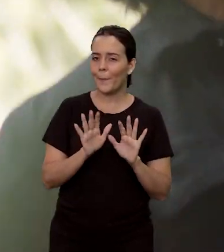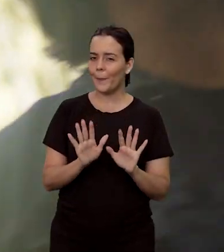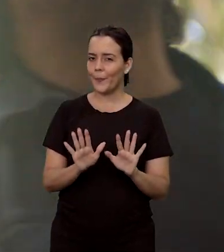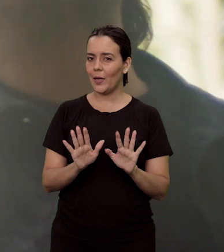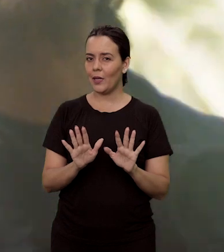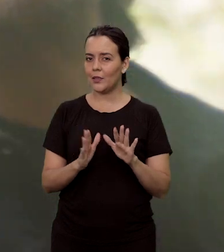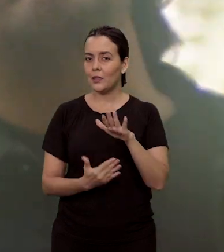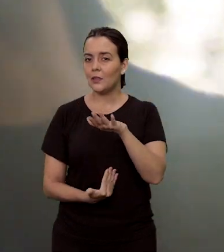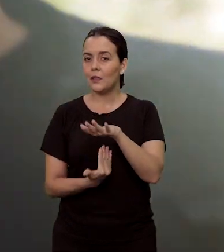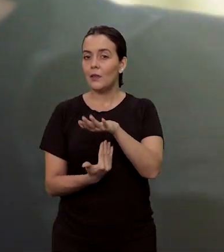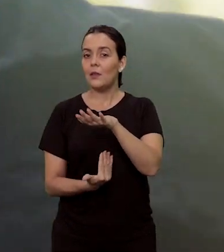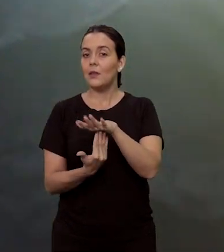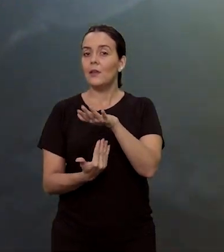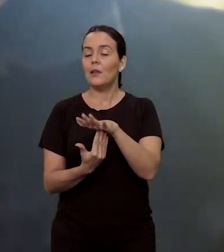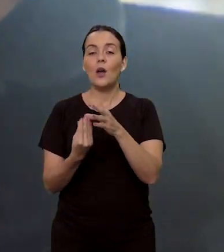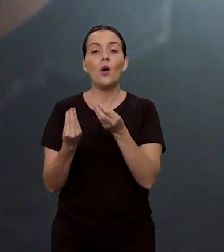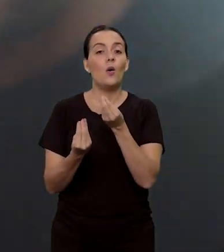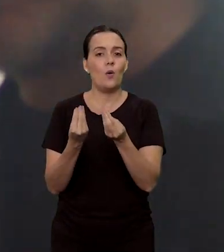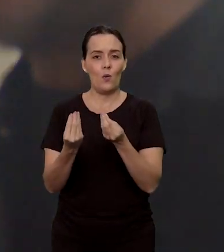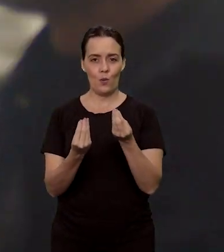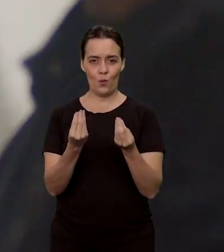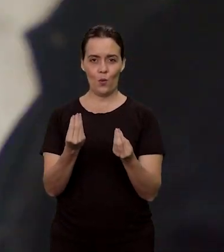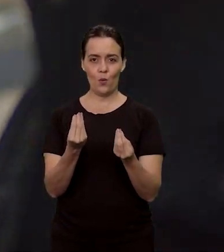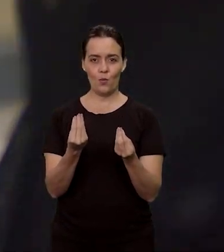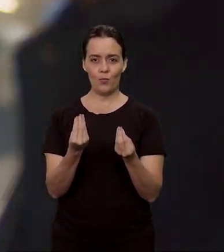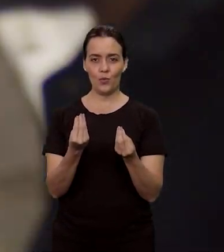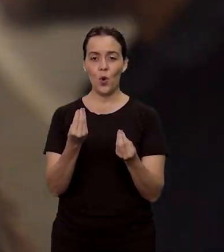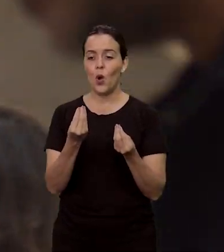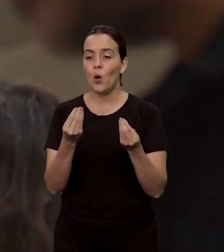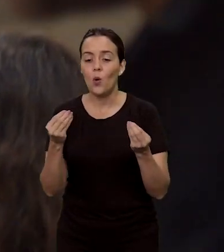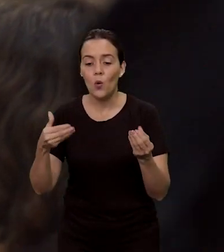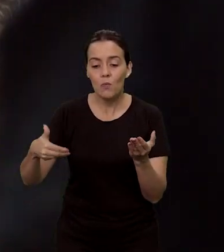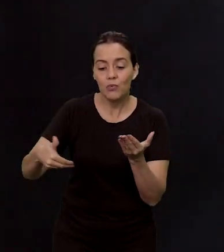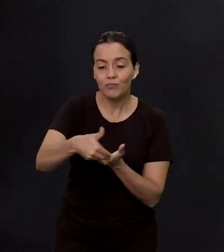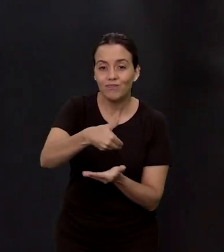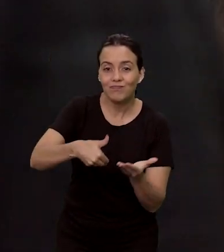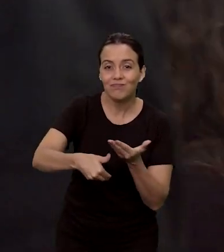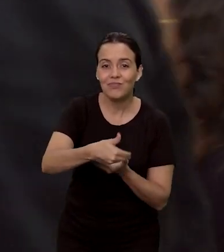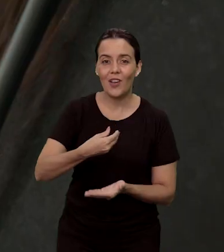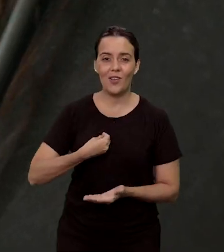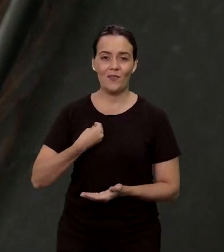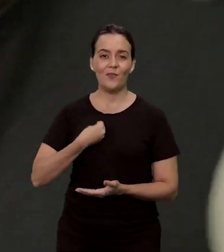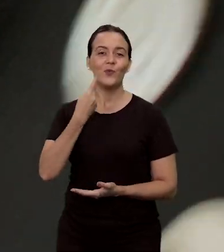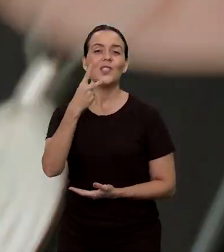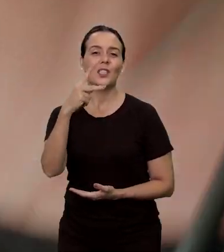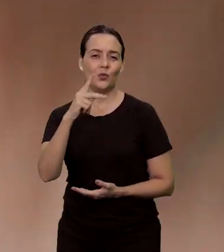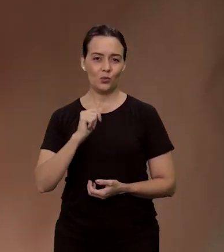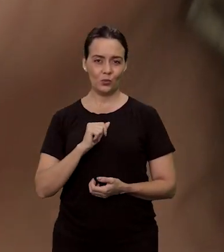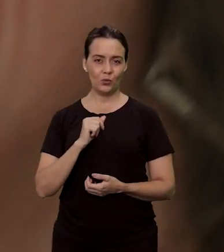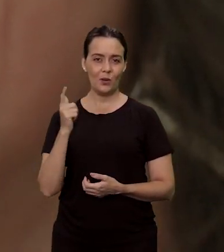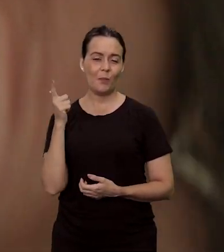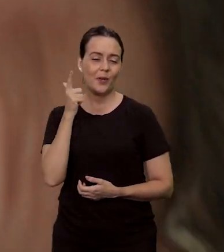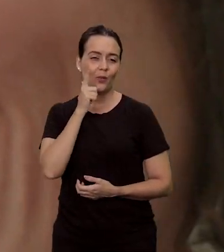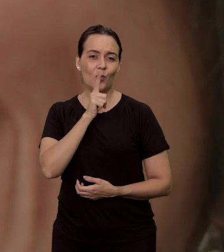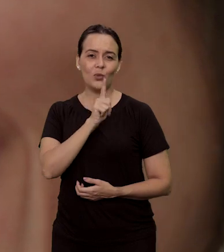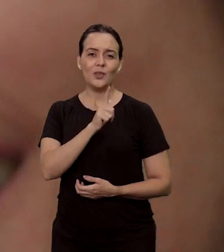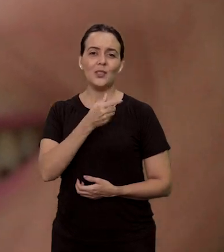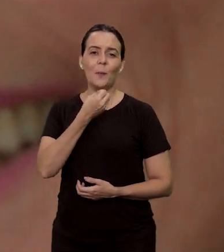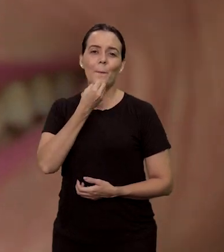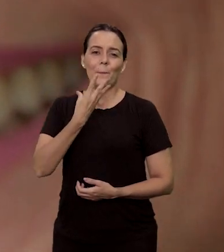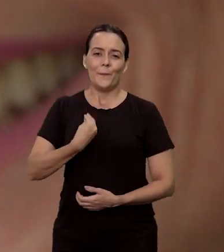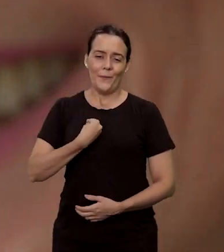ficam, onde elas interagem na sua vida para que isso seja saudável, a